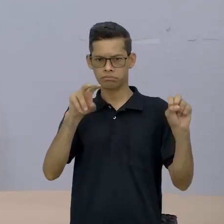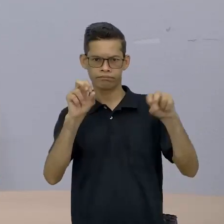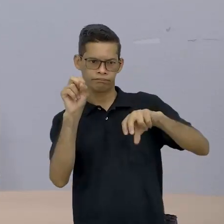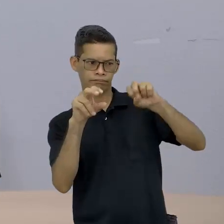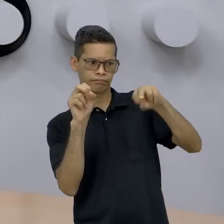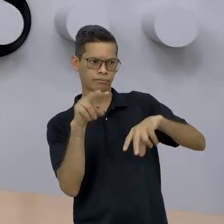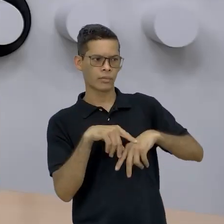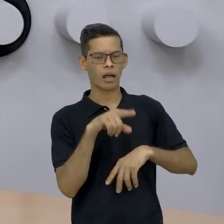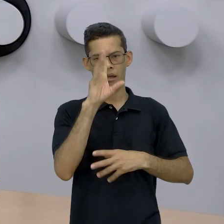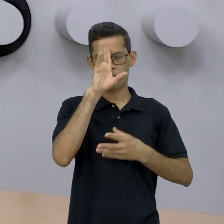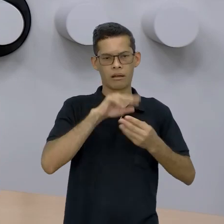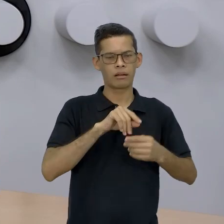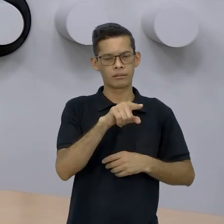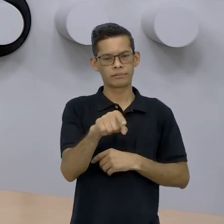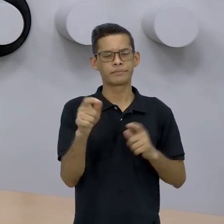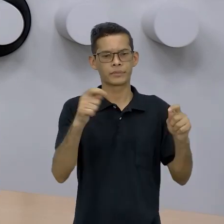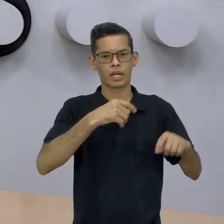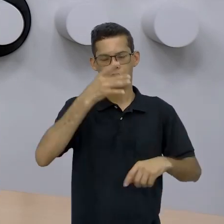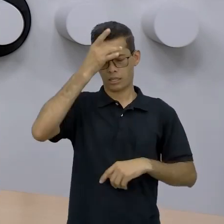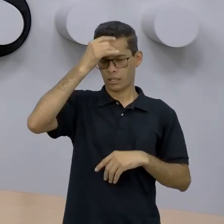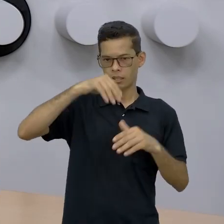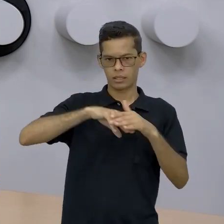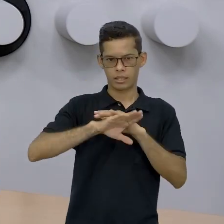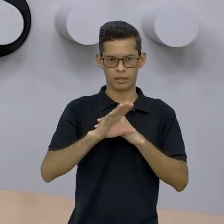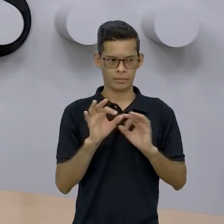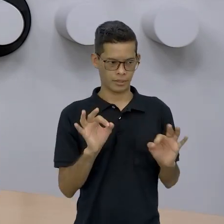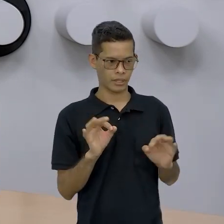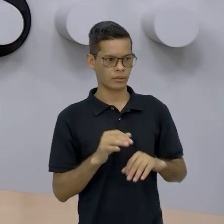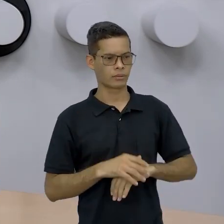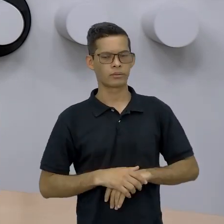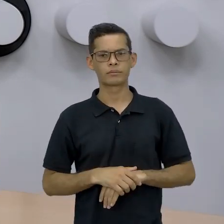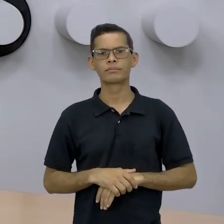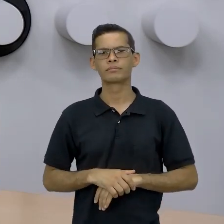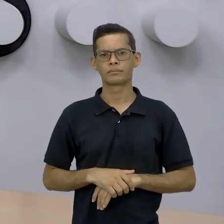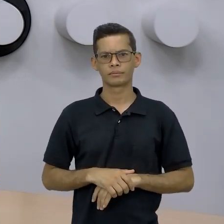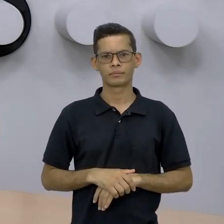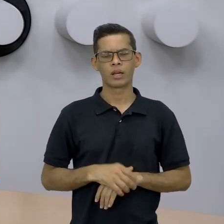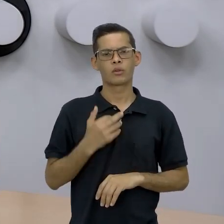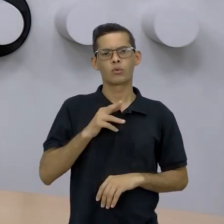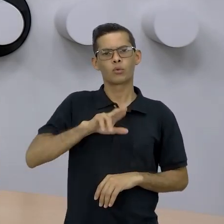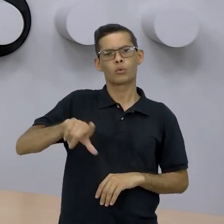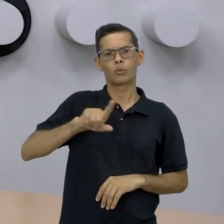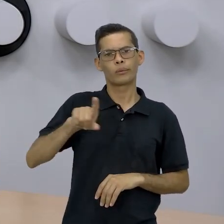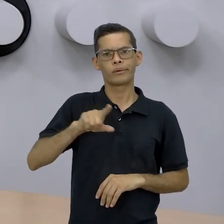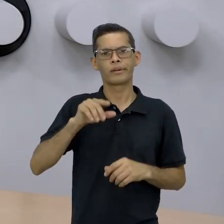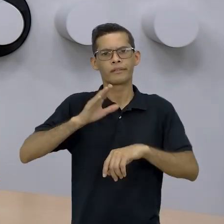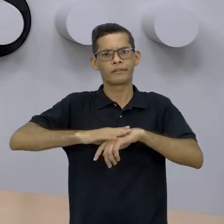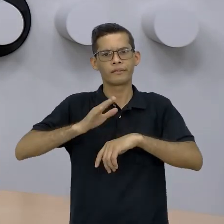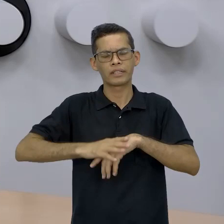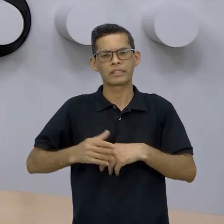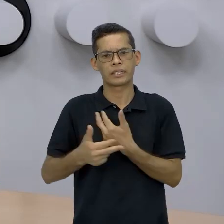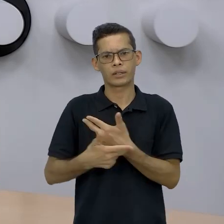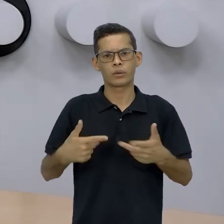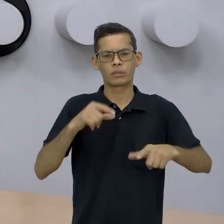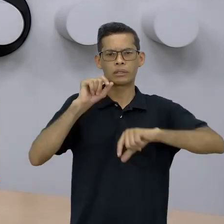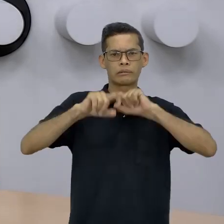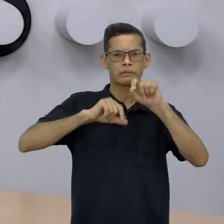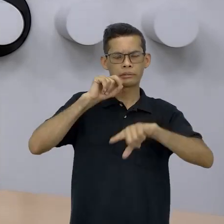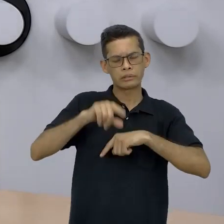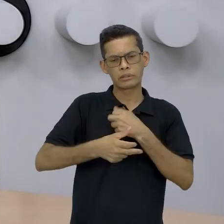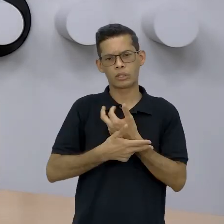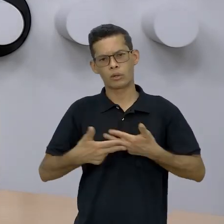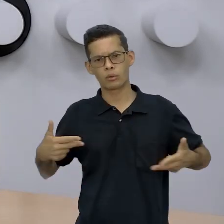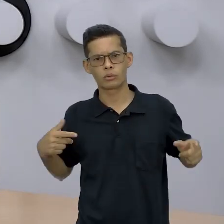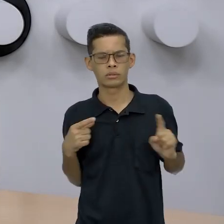E também há eu não quero aqui não estou aqui fazendo críticas em si, estou colocando reflexões. A gente vem aqui para